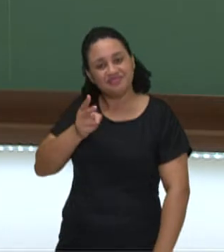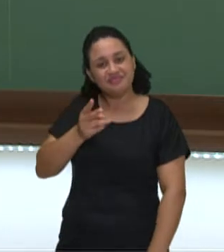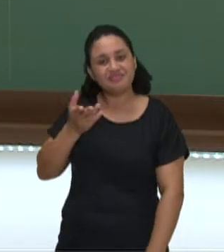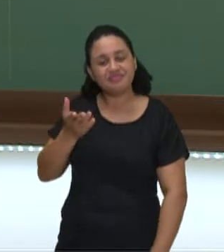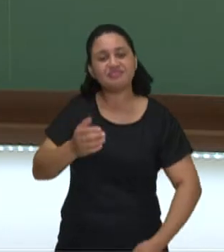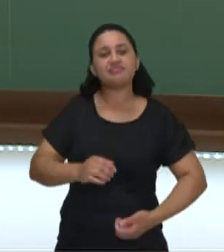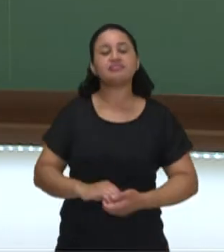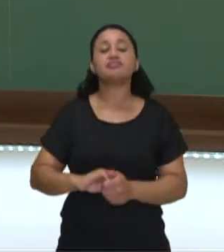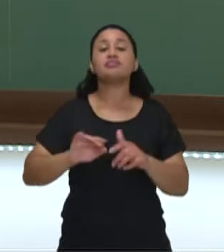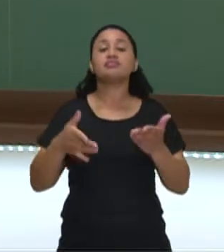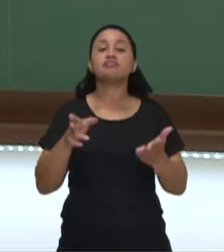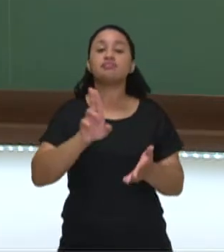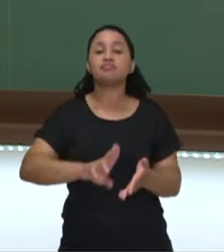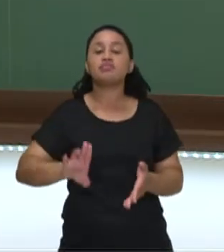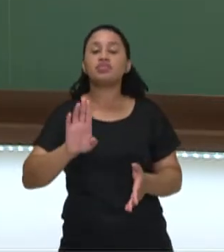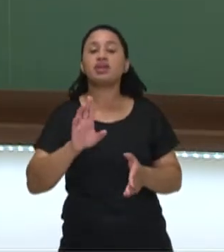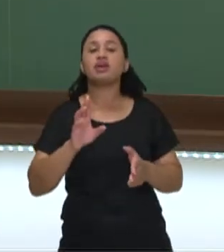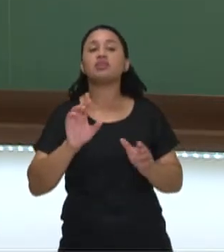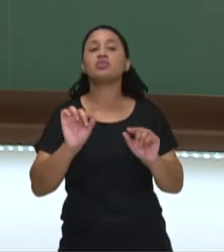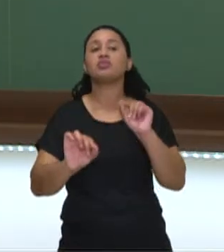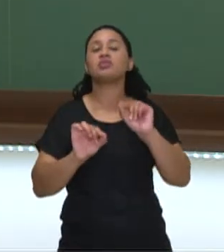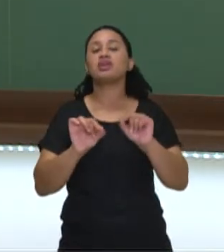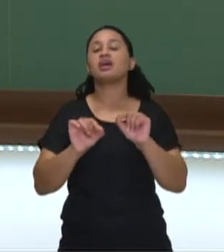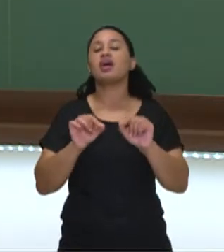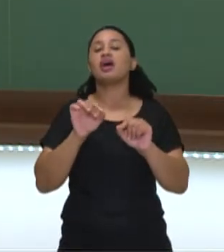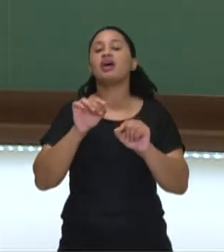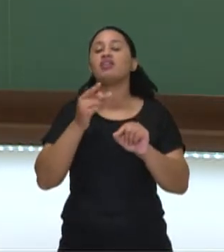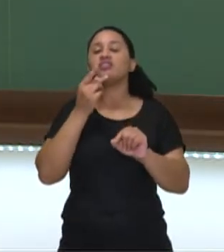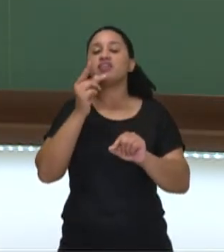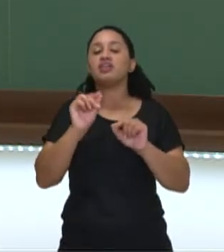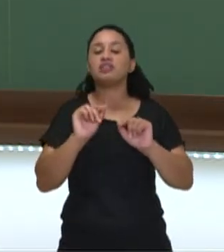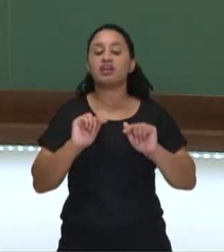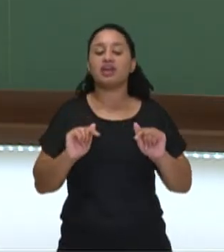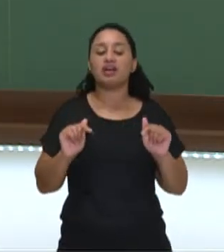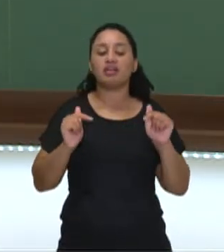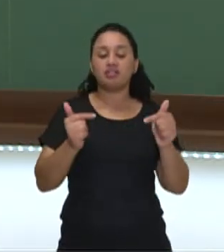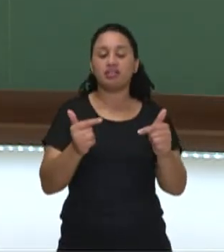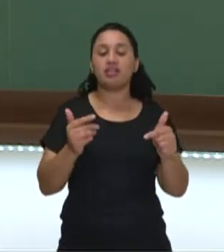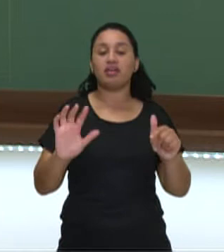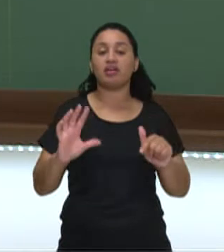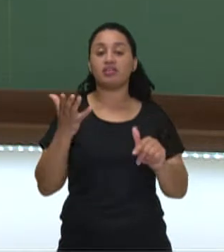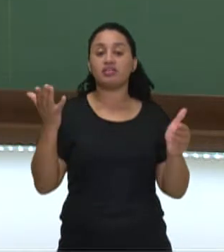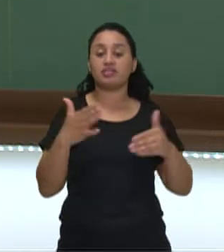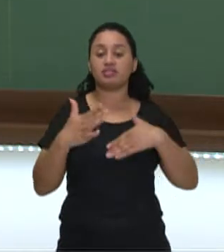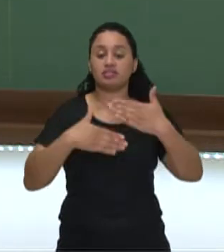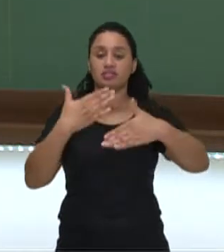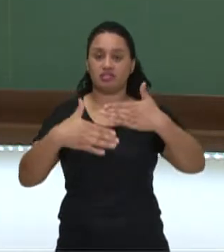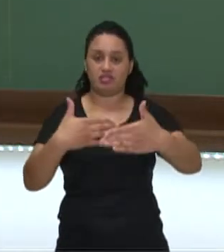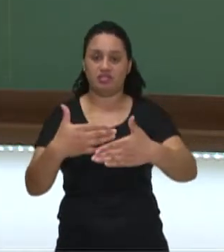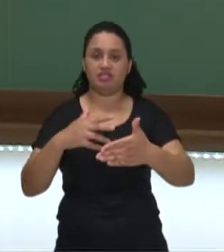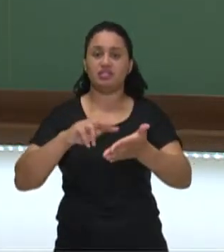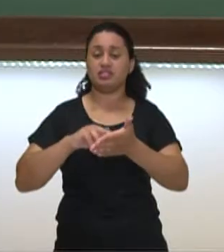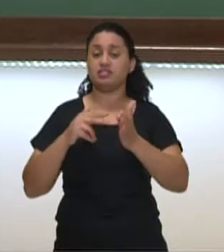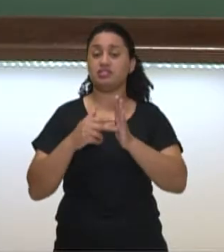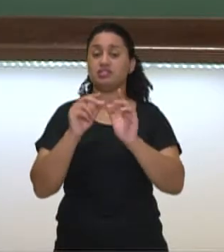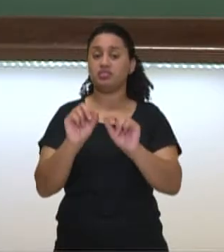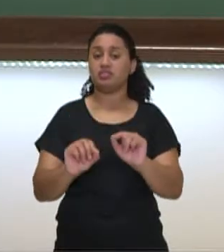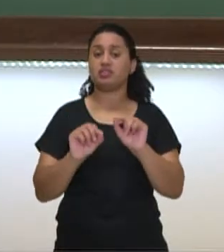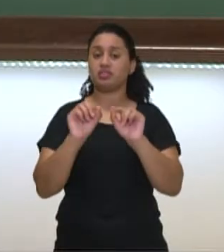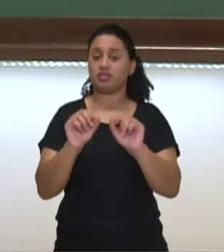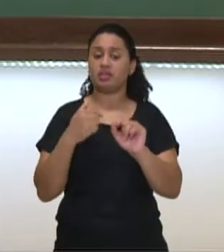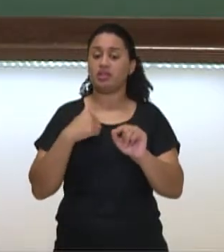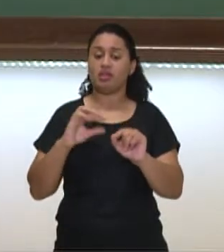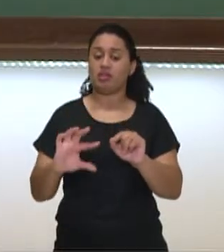Ele é utilizado, pessoal, justamente para falar sobre ações que estão em progresso. O que isso significa? Ações que